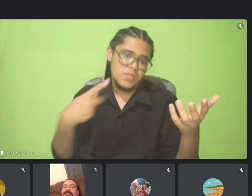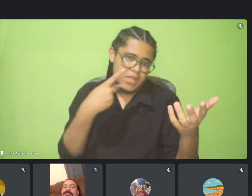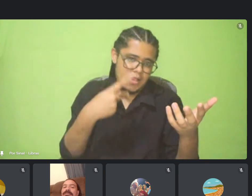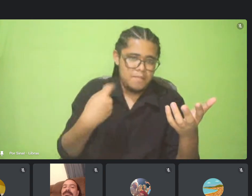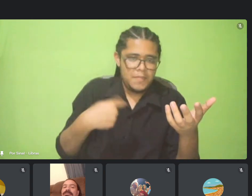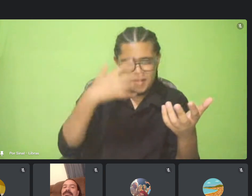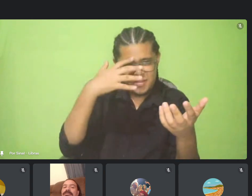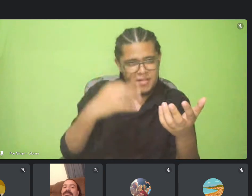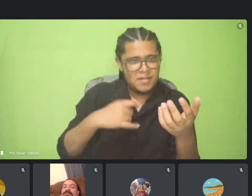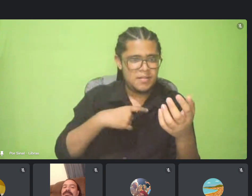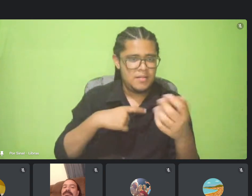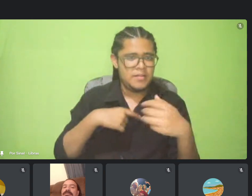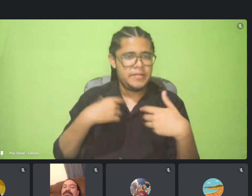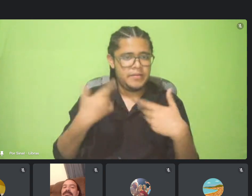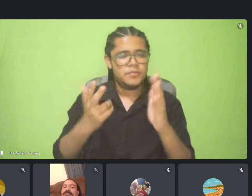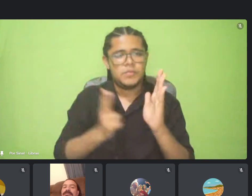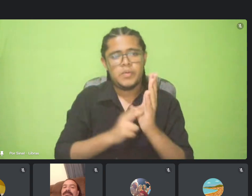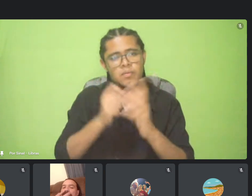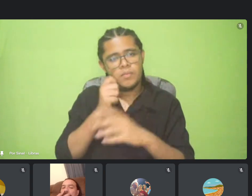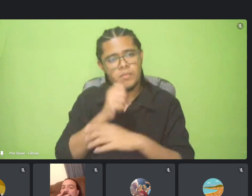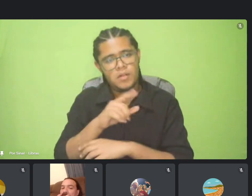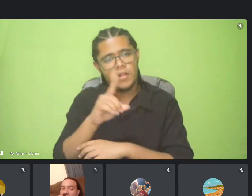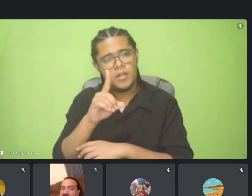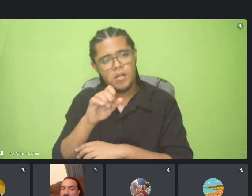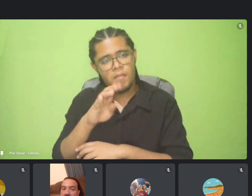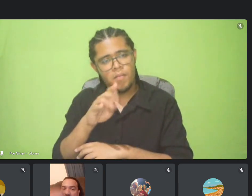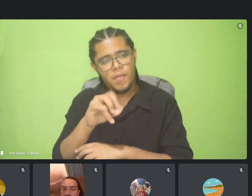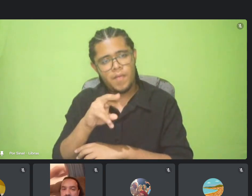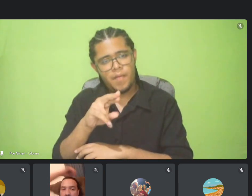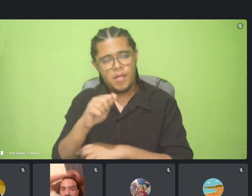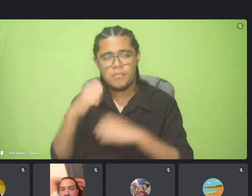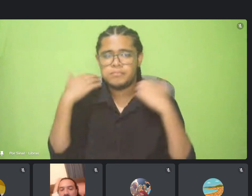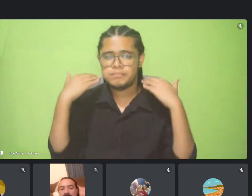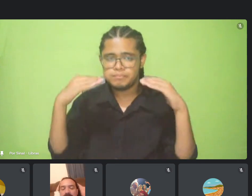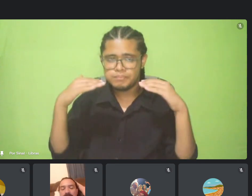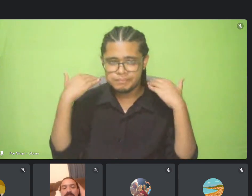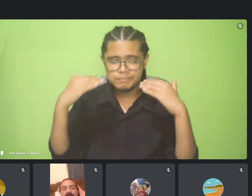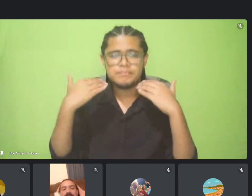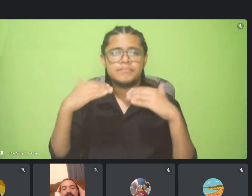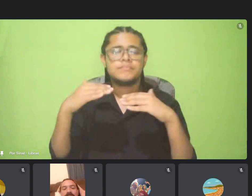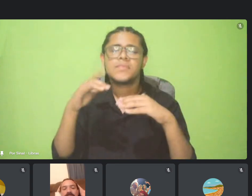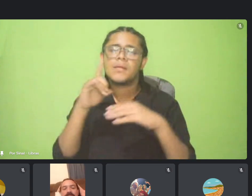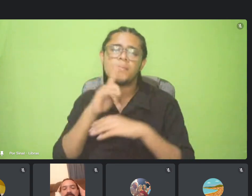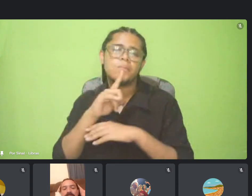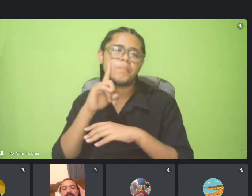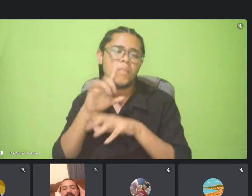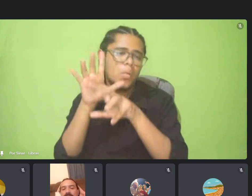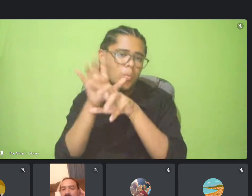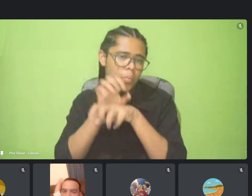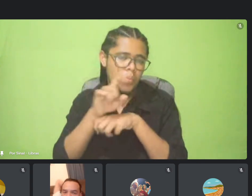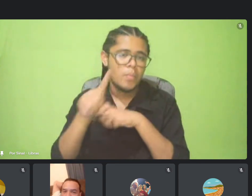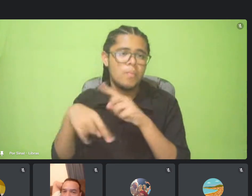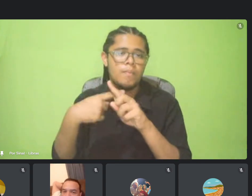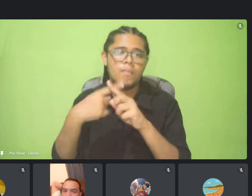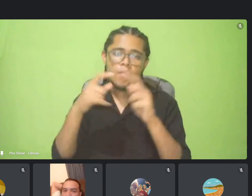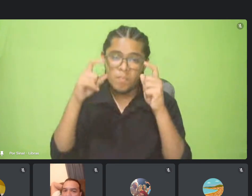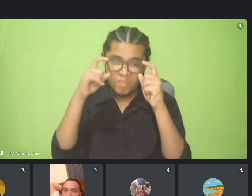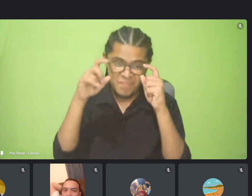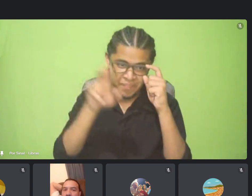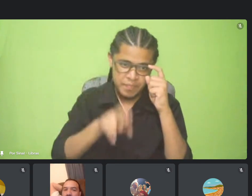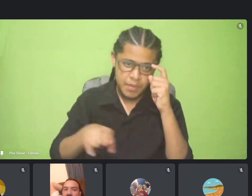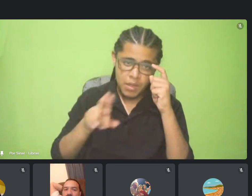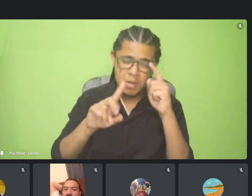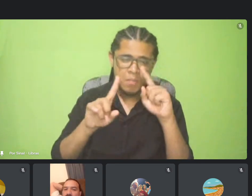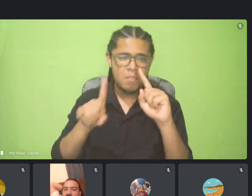Débora, eu sou uma mulher branca, de cabelo curtinho, castanho escuro, estou usando um óculos, e